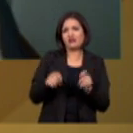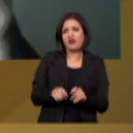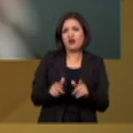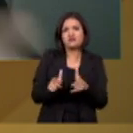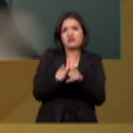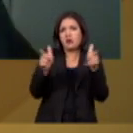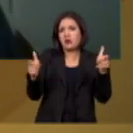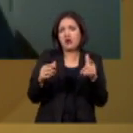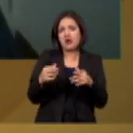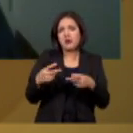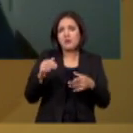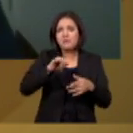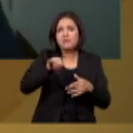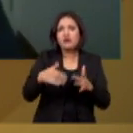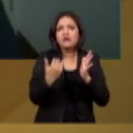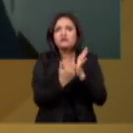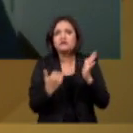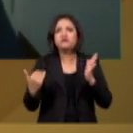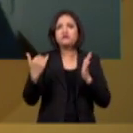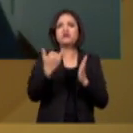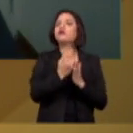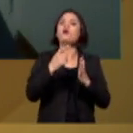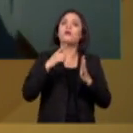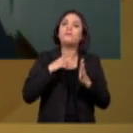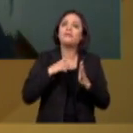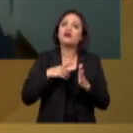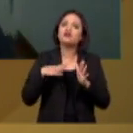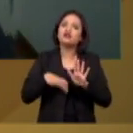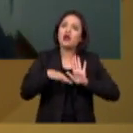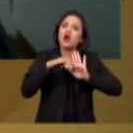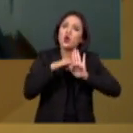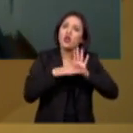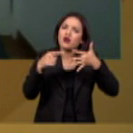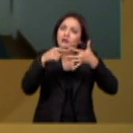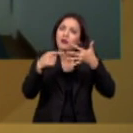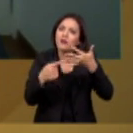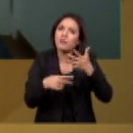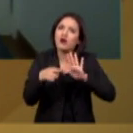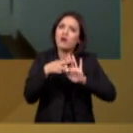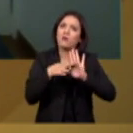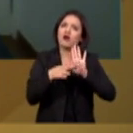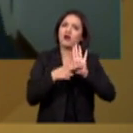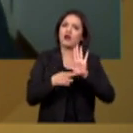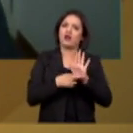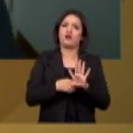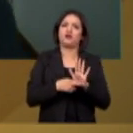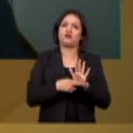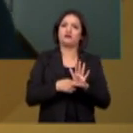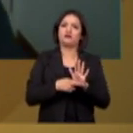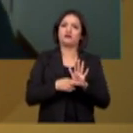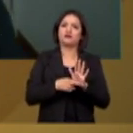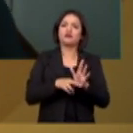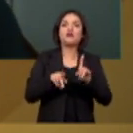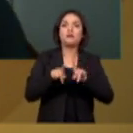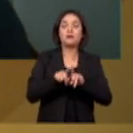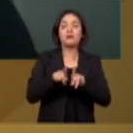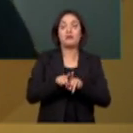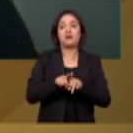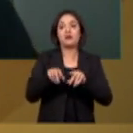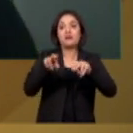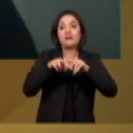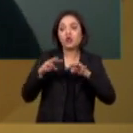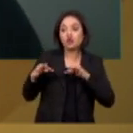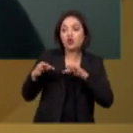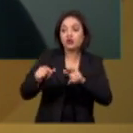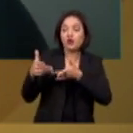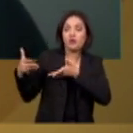alargar para emanar uma diretrizes no e a integral participação